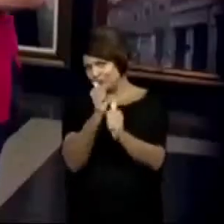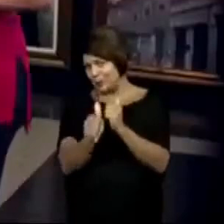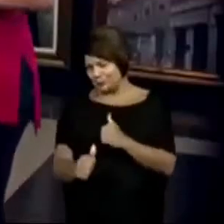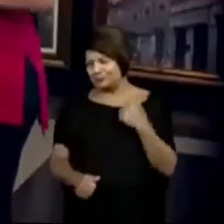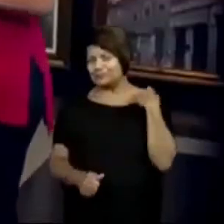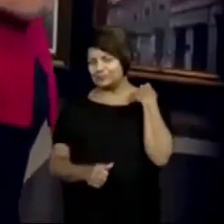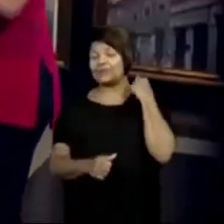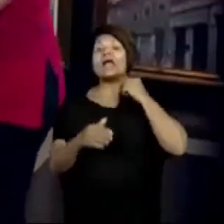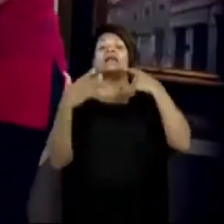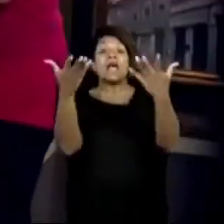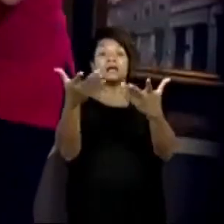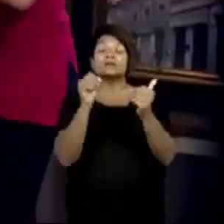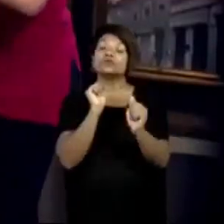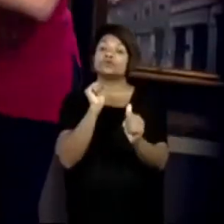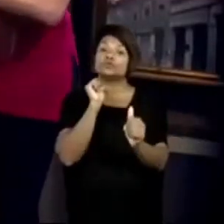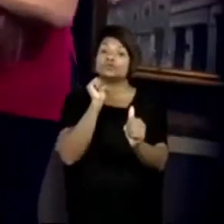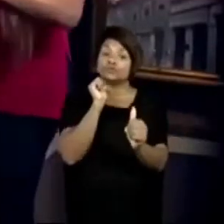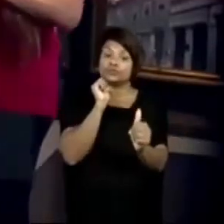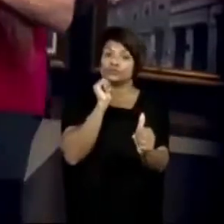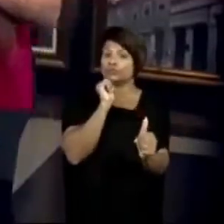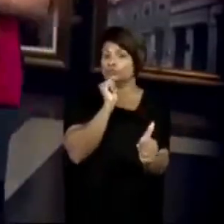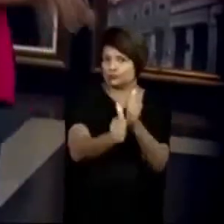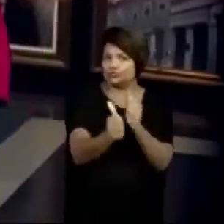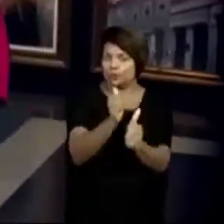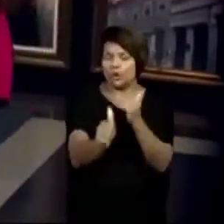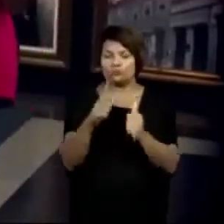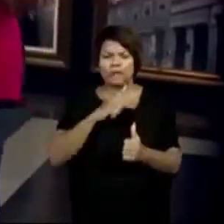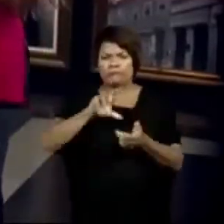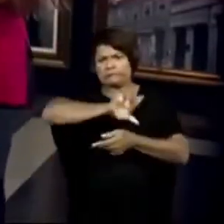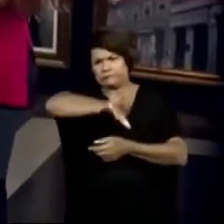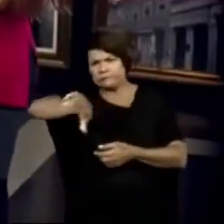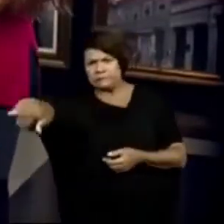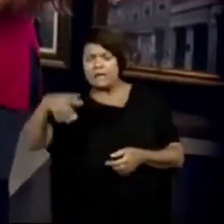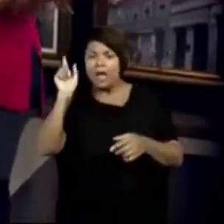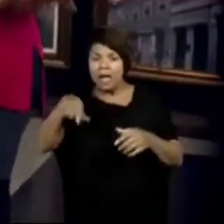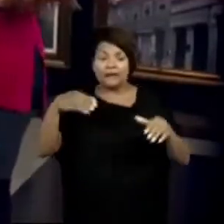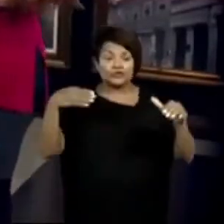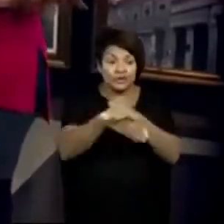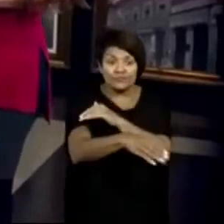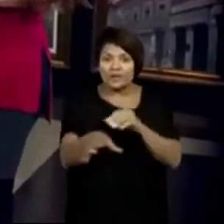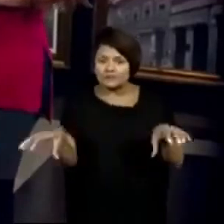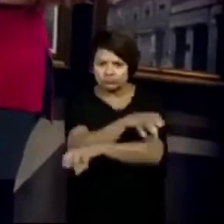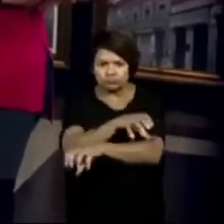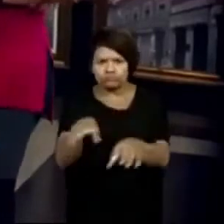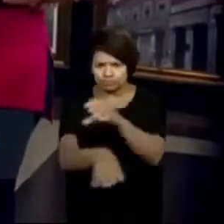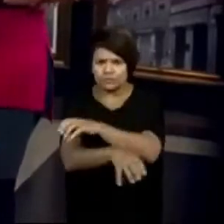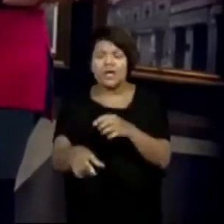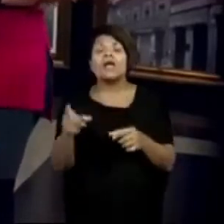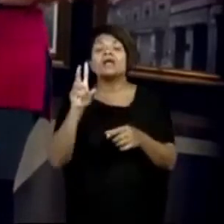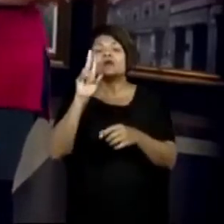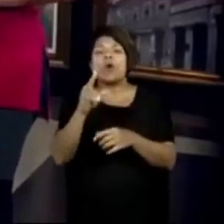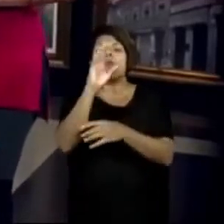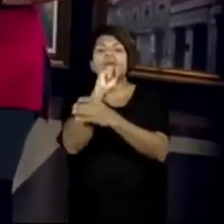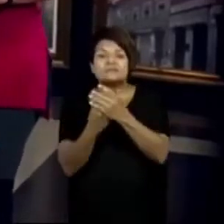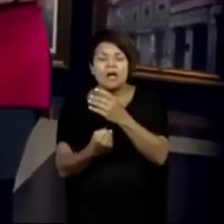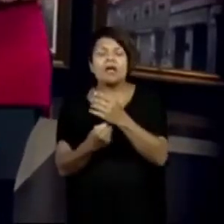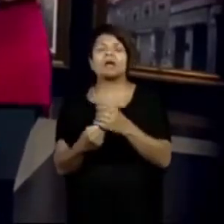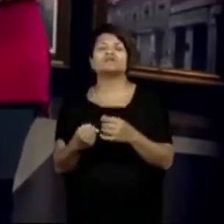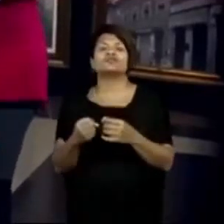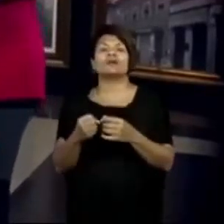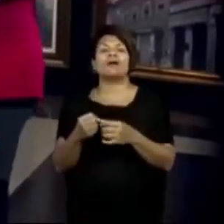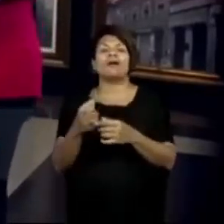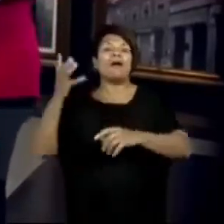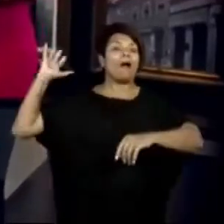hoje. Isso, e além do futebol, temos inúmeros outros esportes de invasão, como basquete, handebol, hóquei,